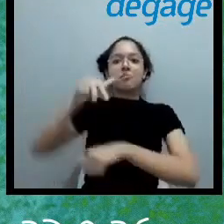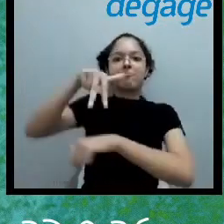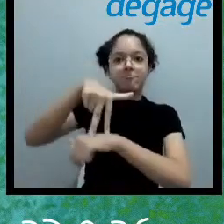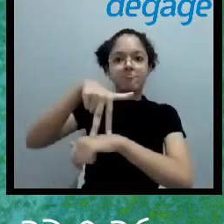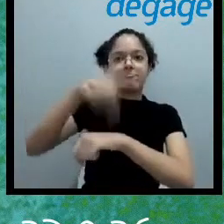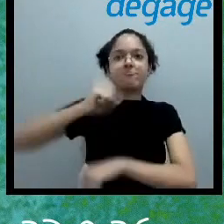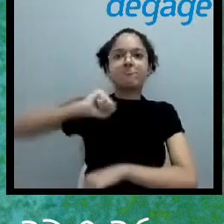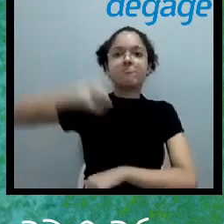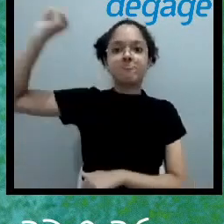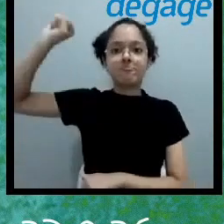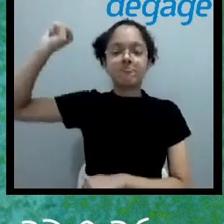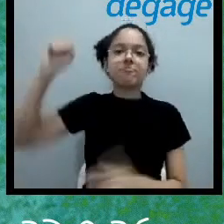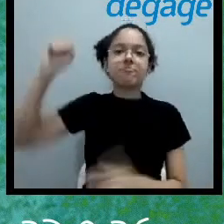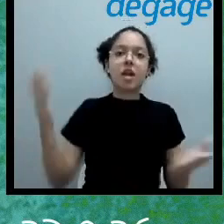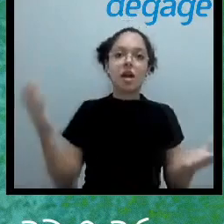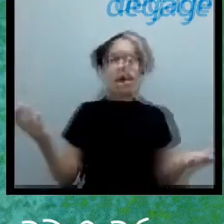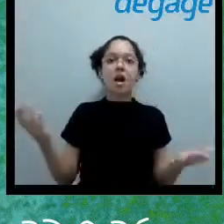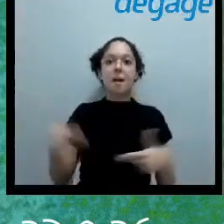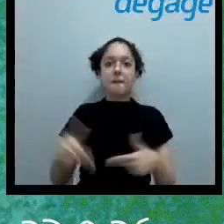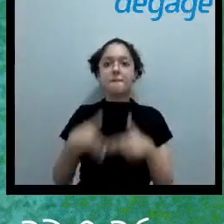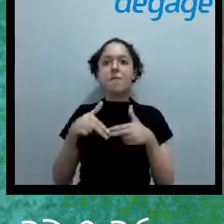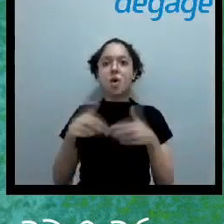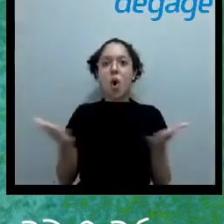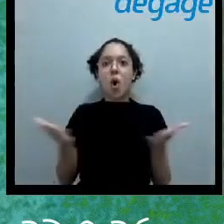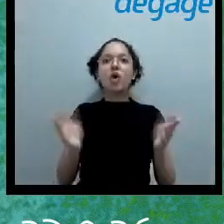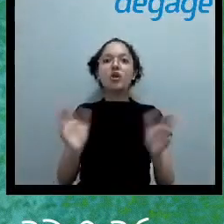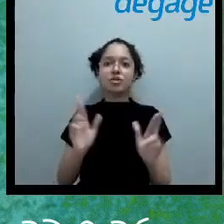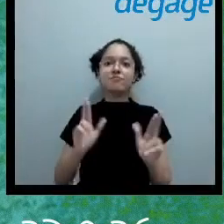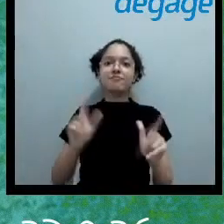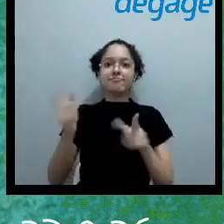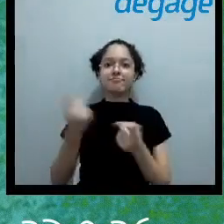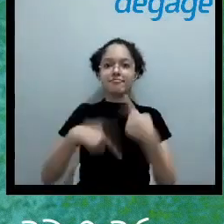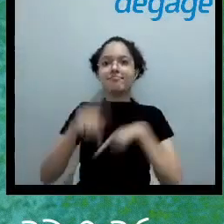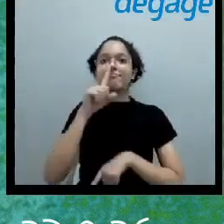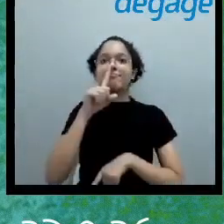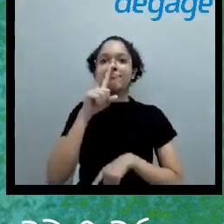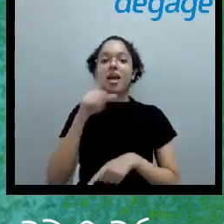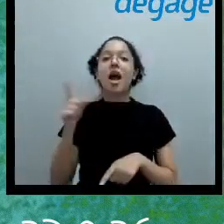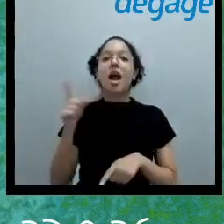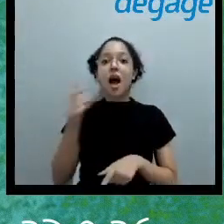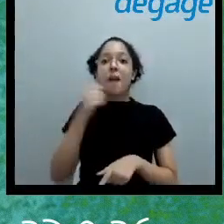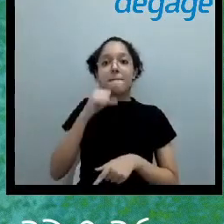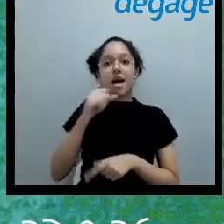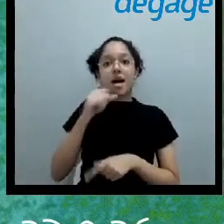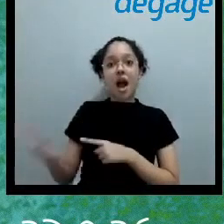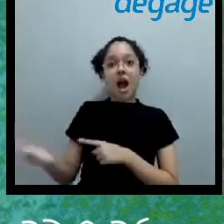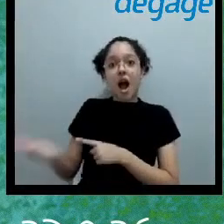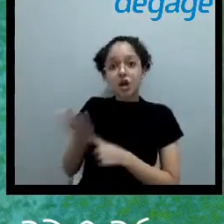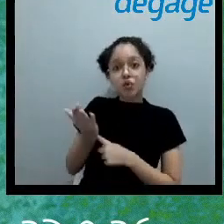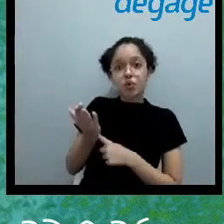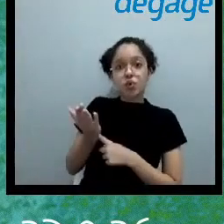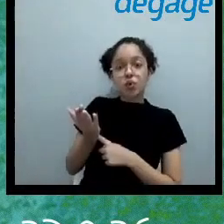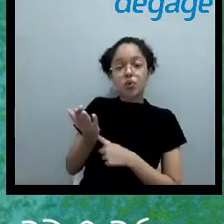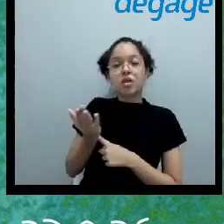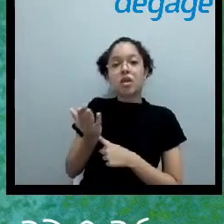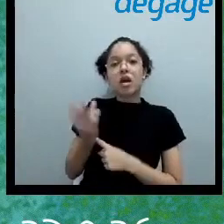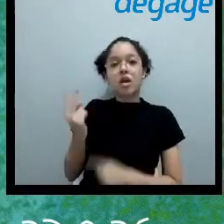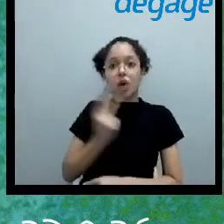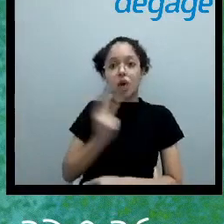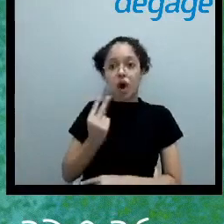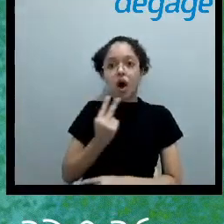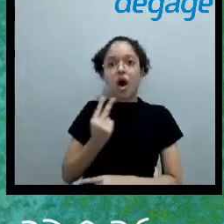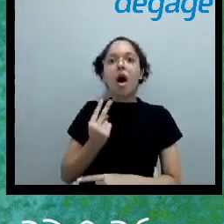elas que possibilitam que a gente consiga ter contato com eles para fazer qualquer tipo de trabalho nesse momento de pandemia, né?